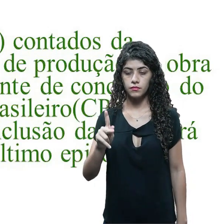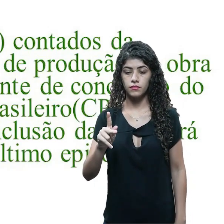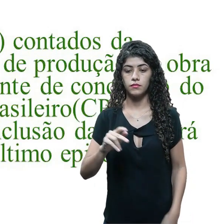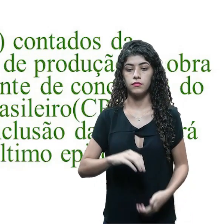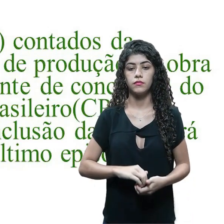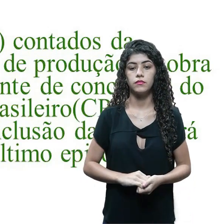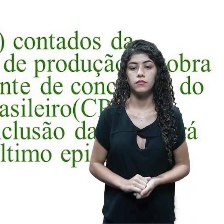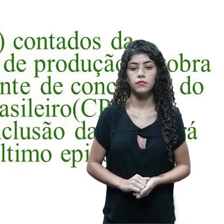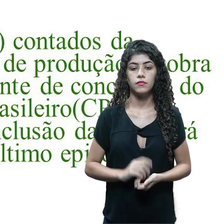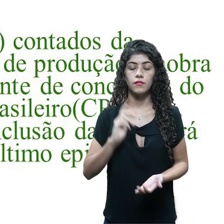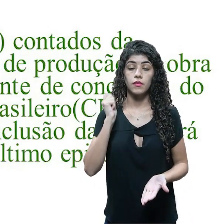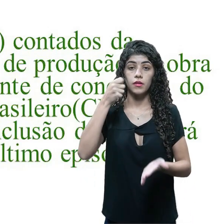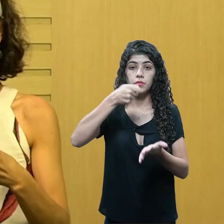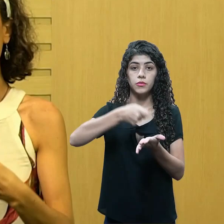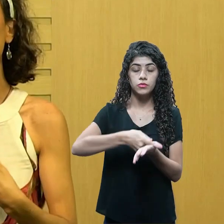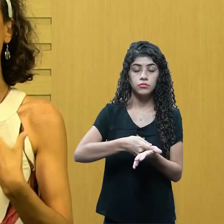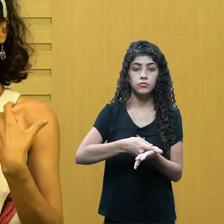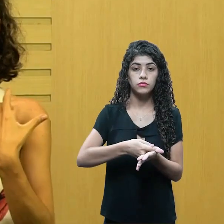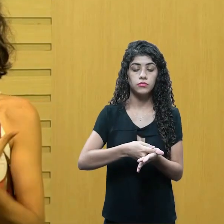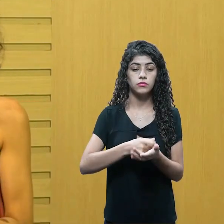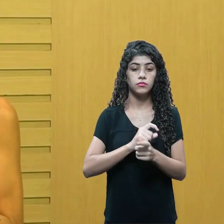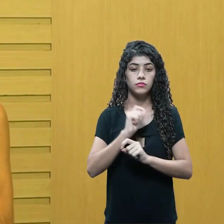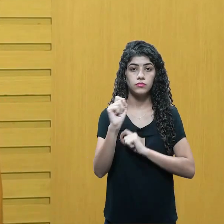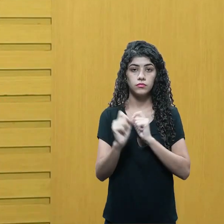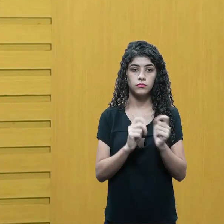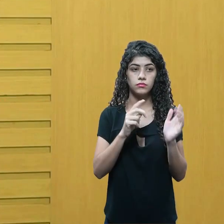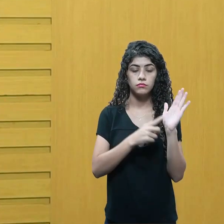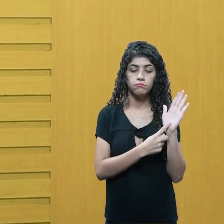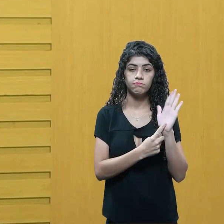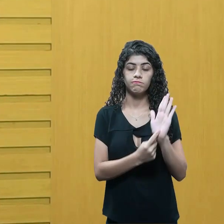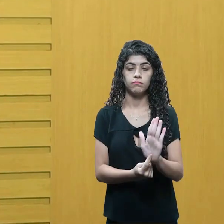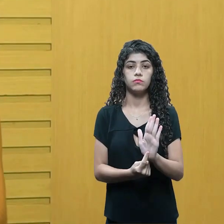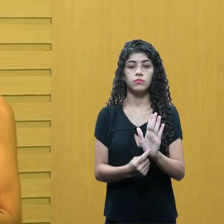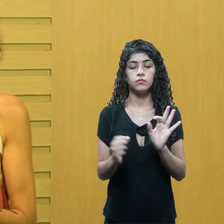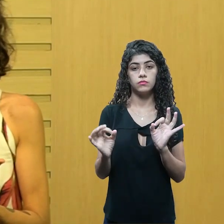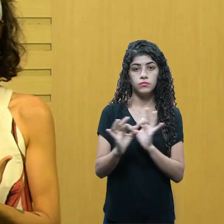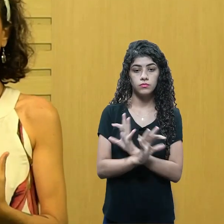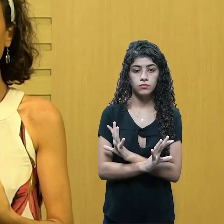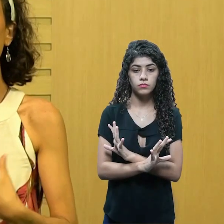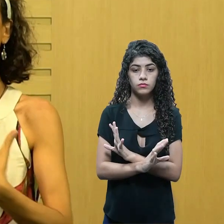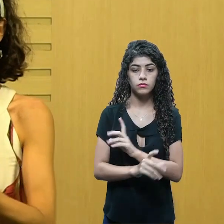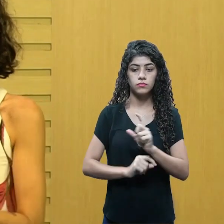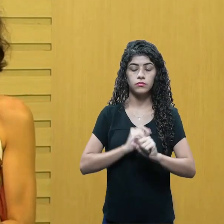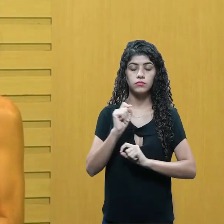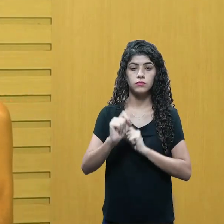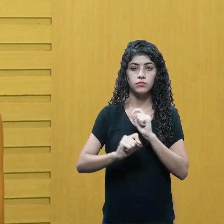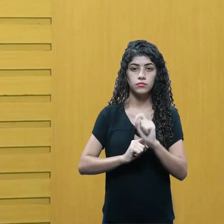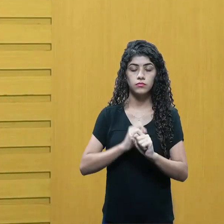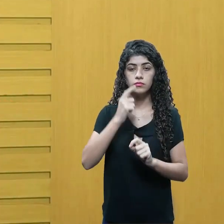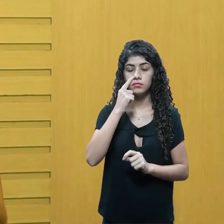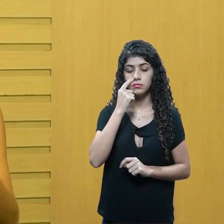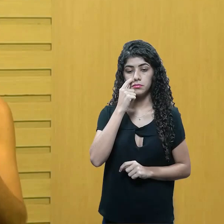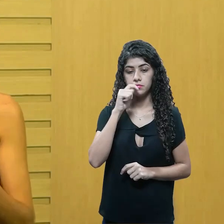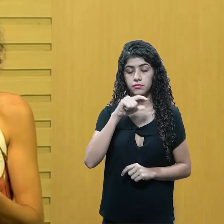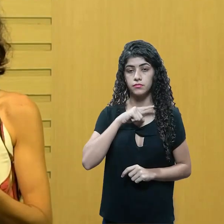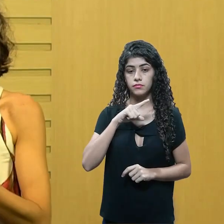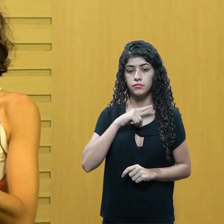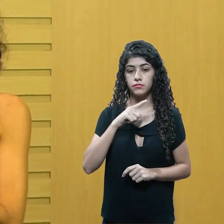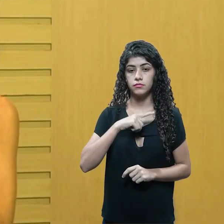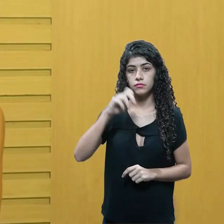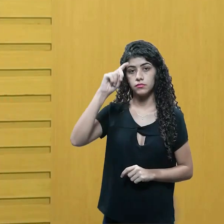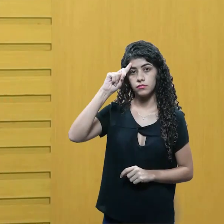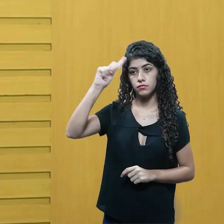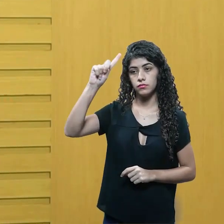que ocorrer por último. A comprovação de que da conclusão do objeto, ela